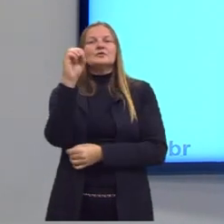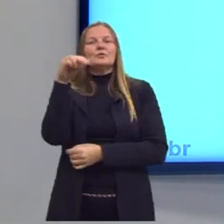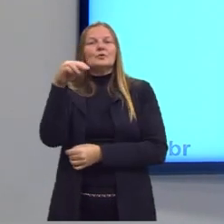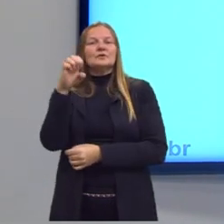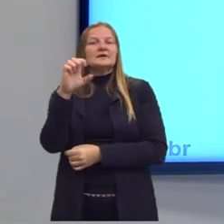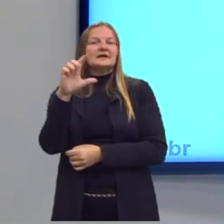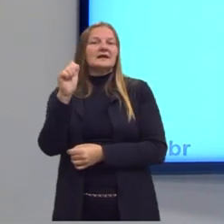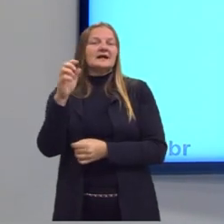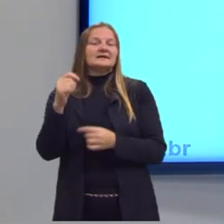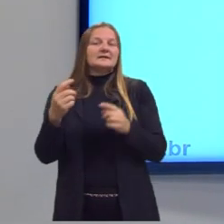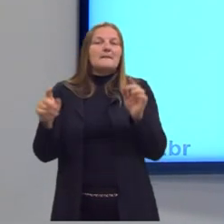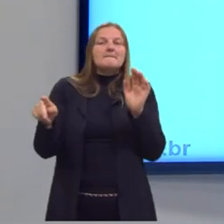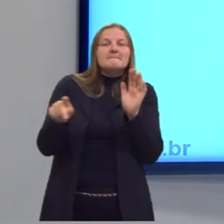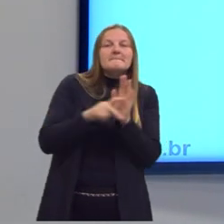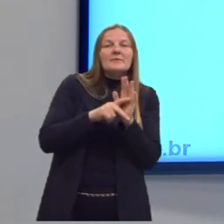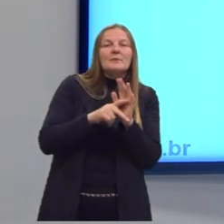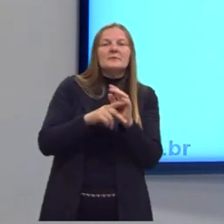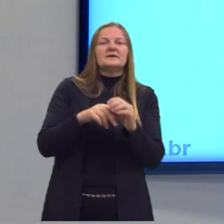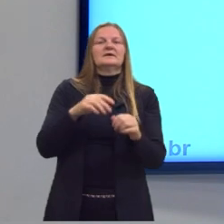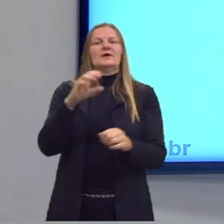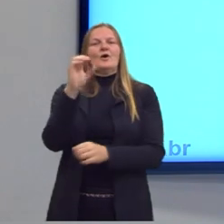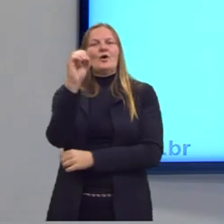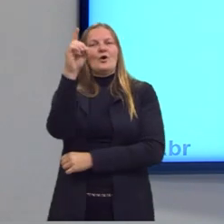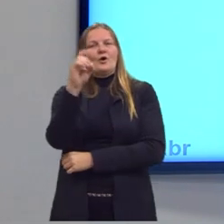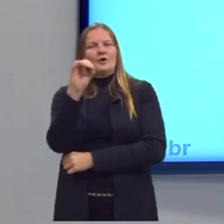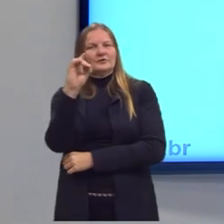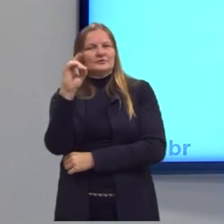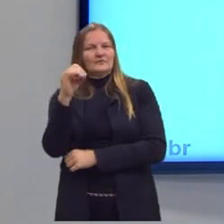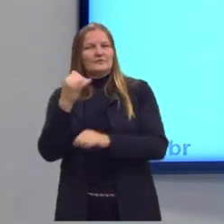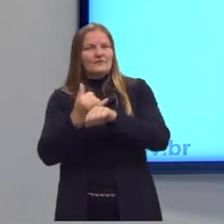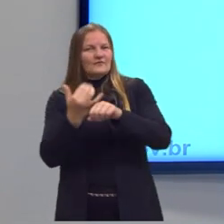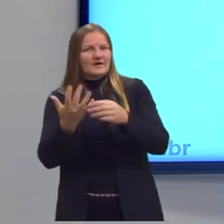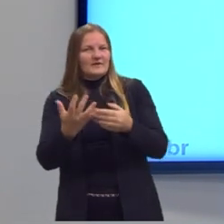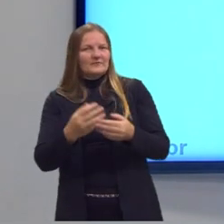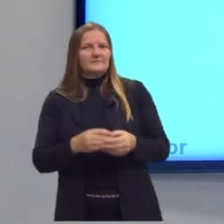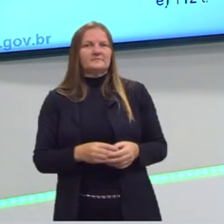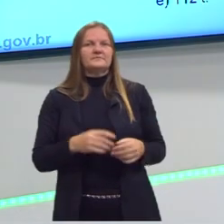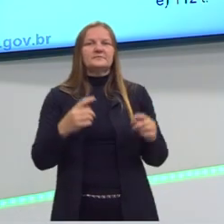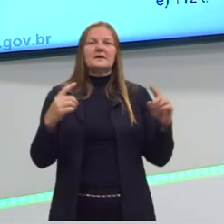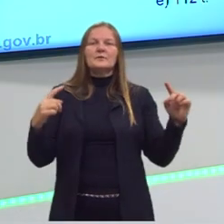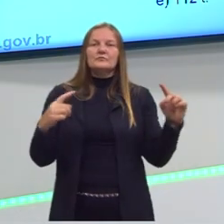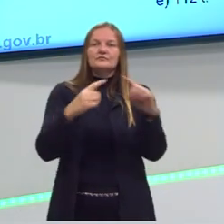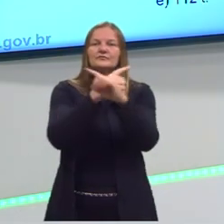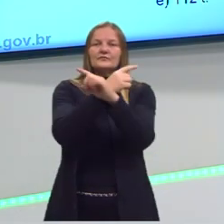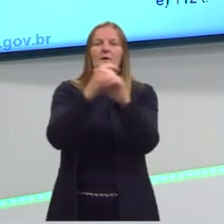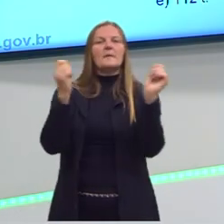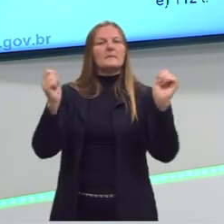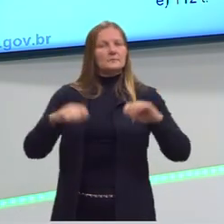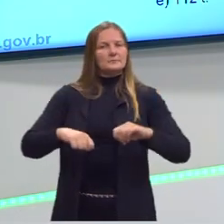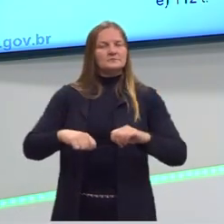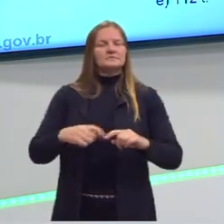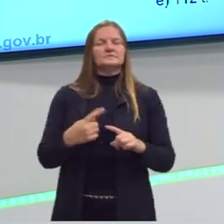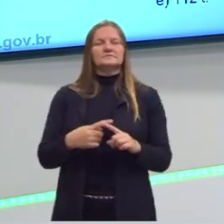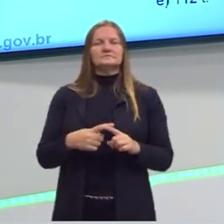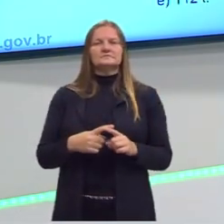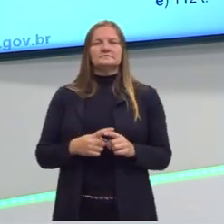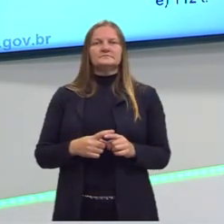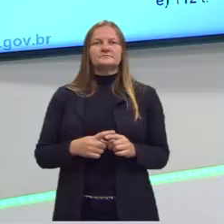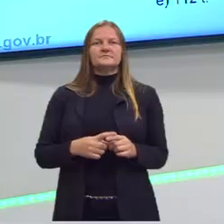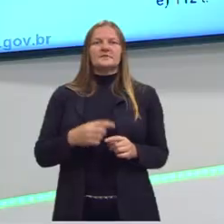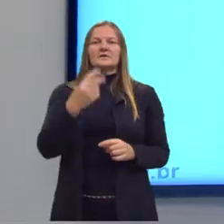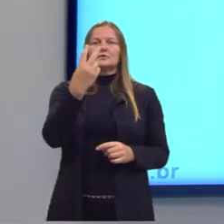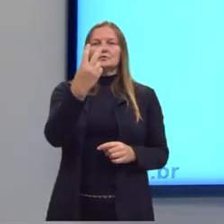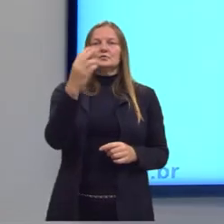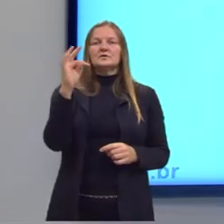fato é de óxido de ferro tá posso resolver por regra de três pós E por quê Porque